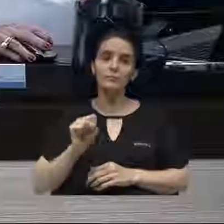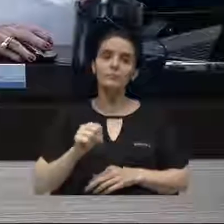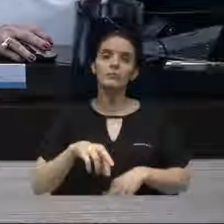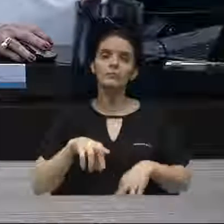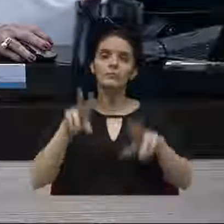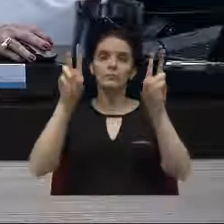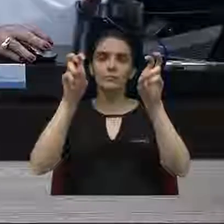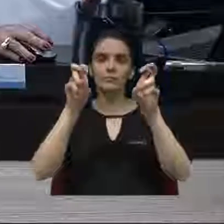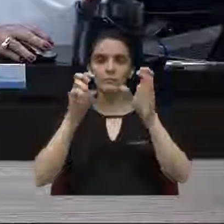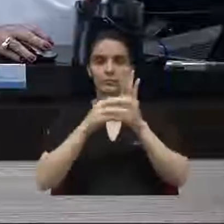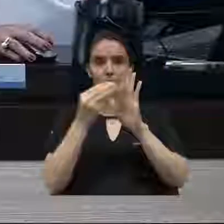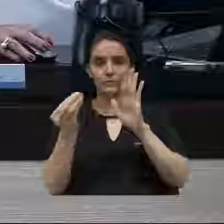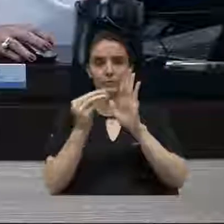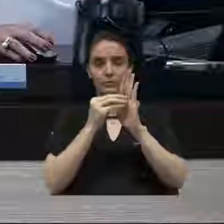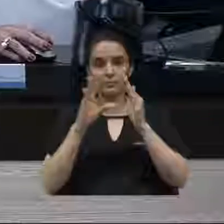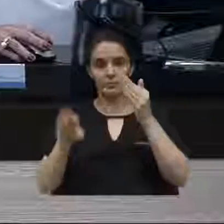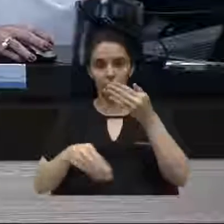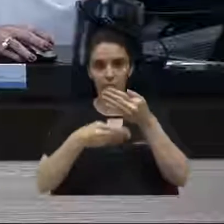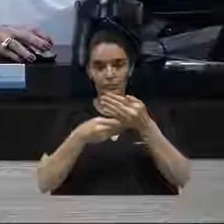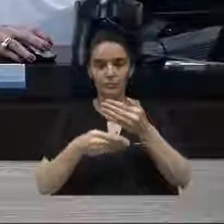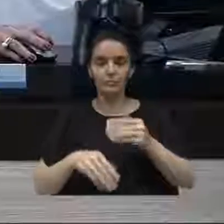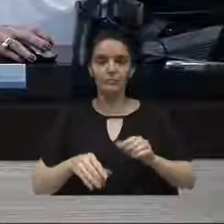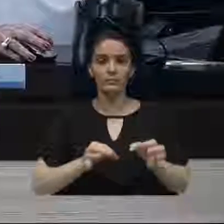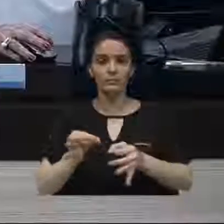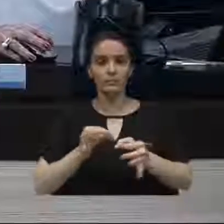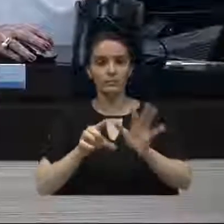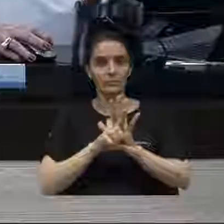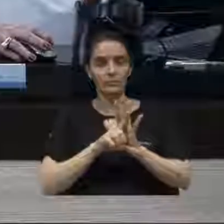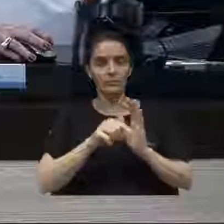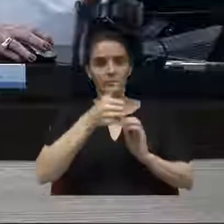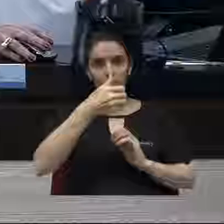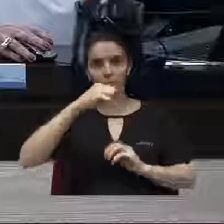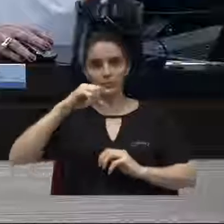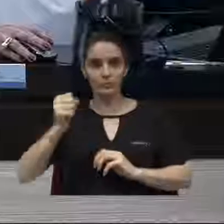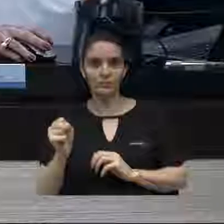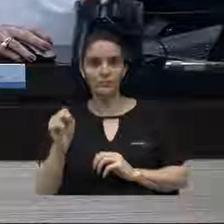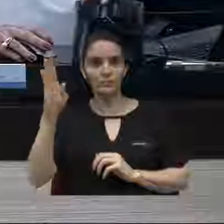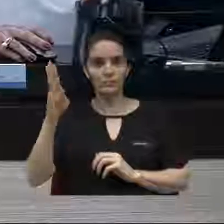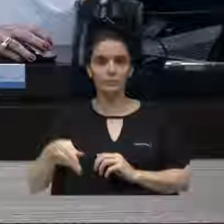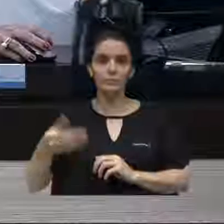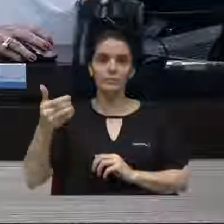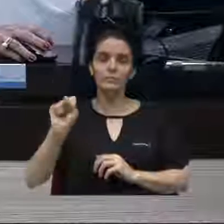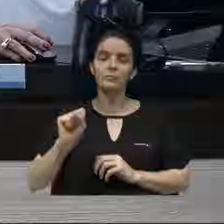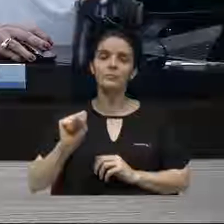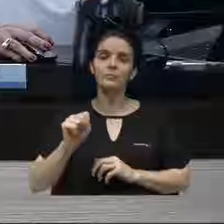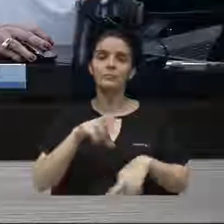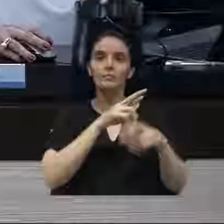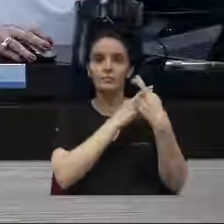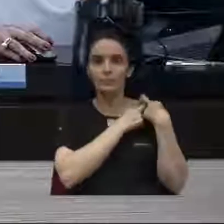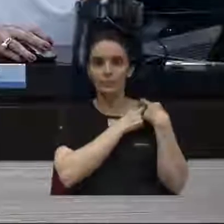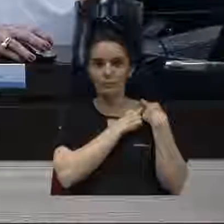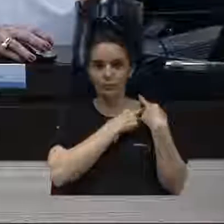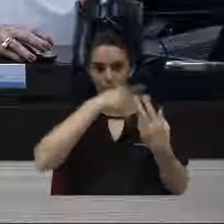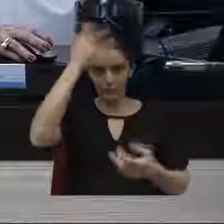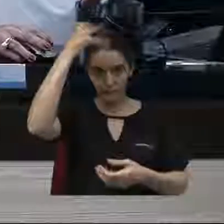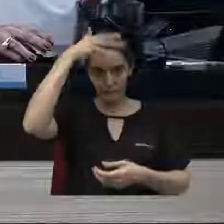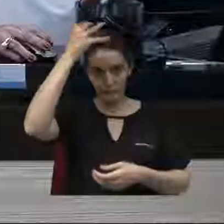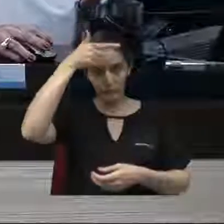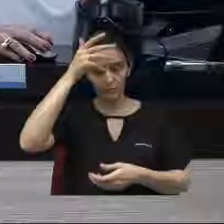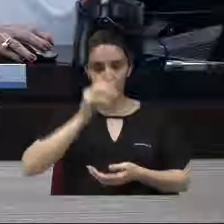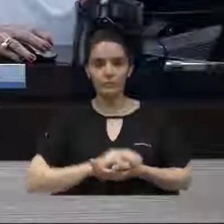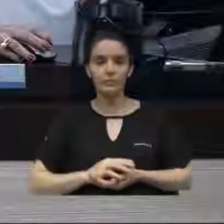Assunto: emenda aditiva ao projeto de lei 198/2018. Autoria da vereadora Érica Cristina Tanque